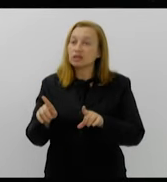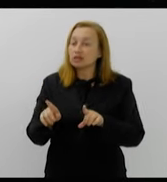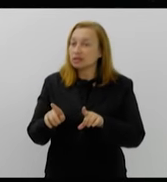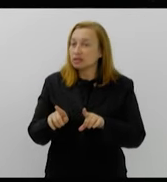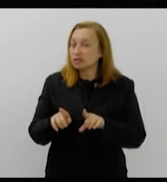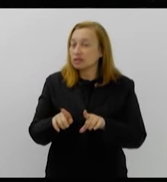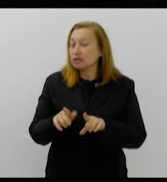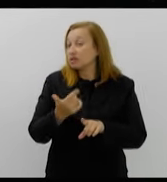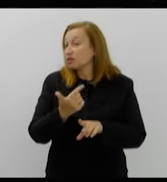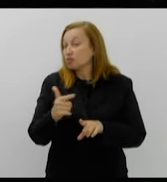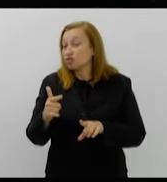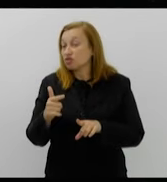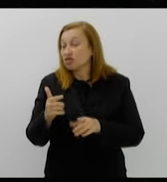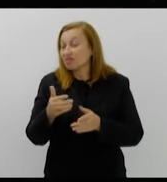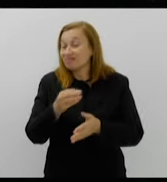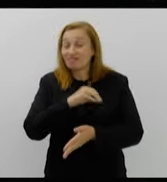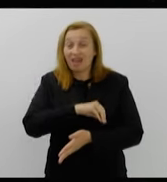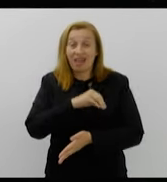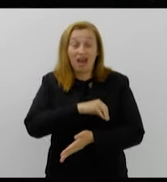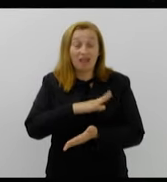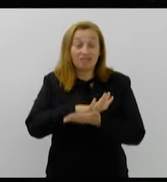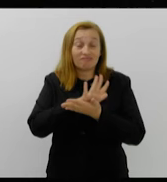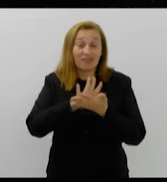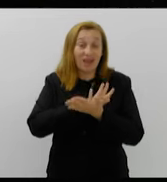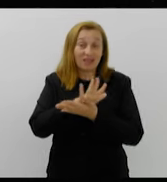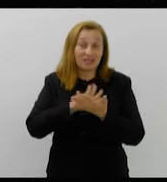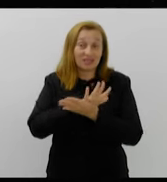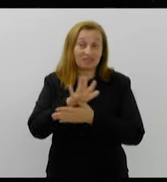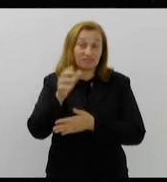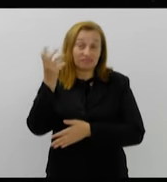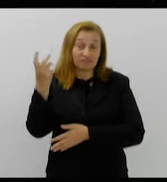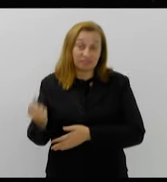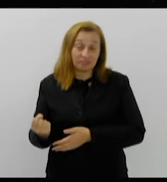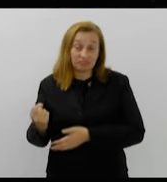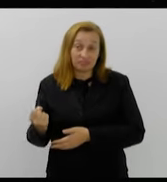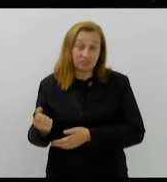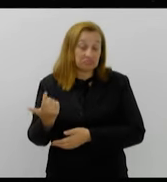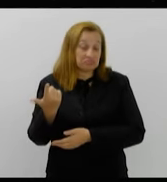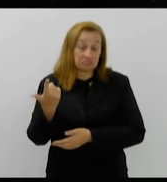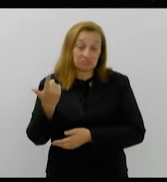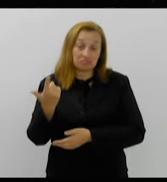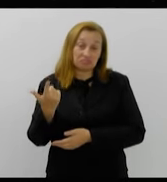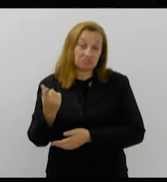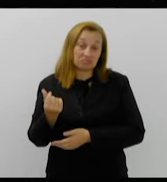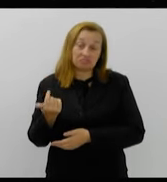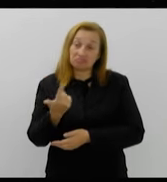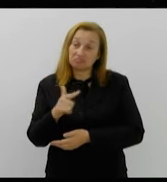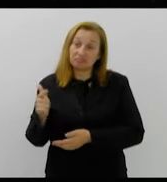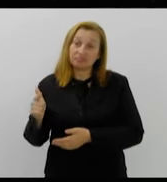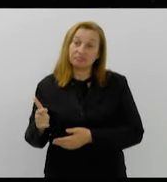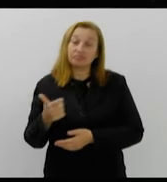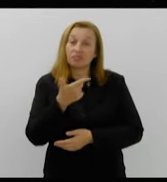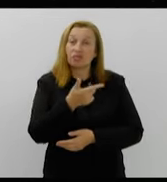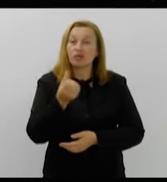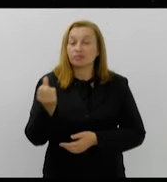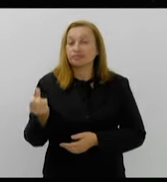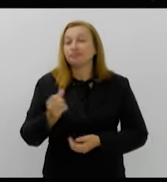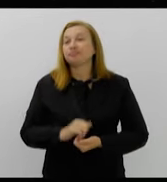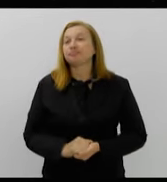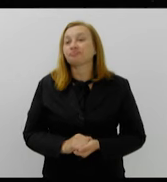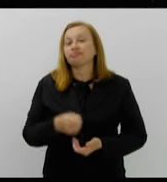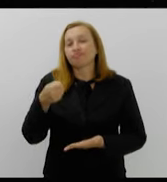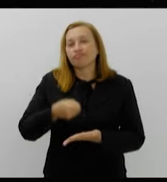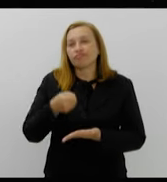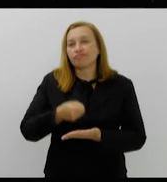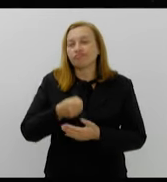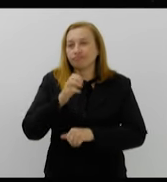sem salário a gente viu essa tragédia em 2016 16 que obrigou o